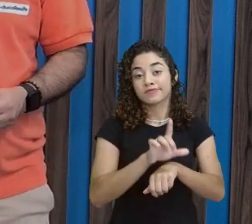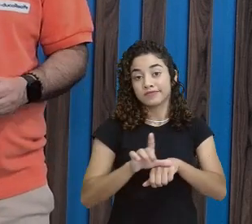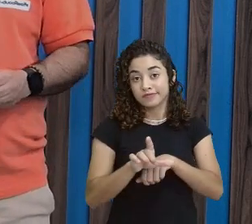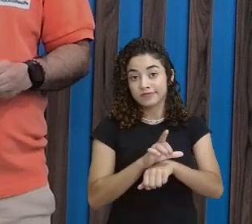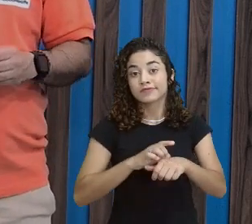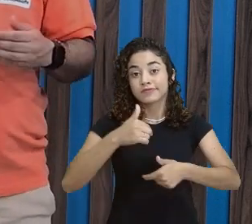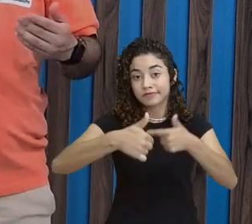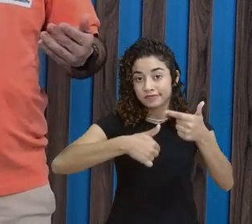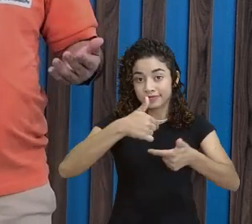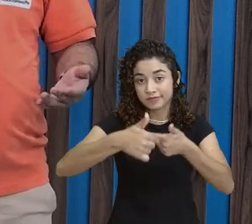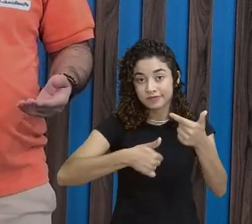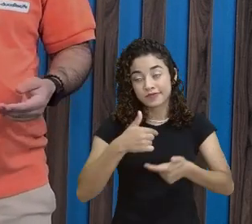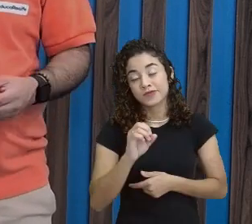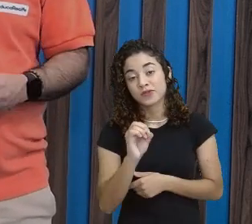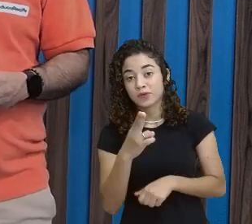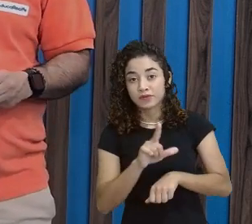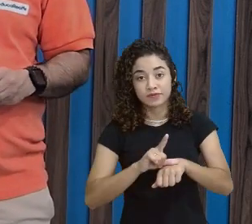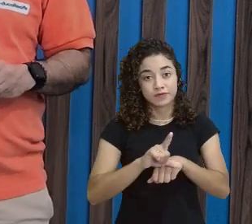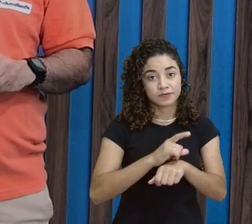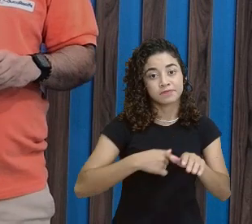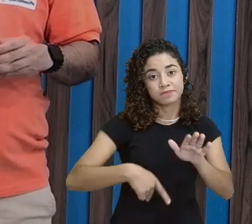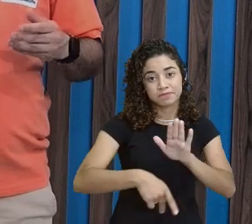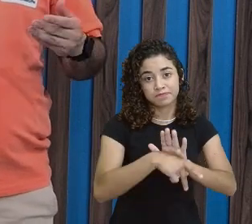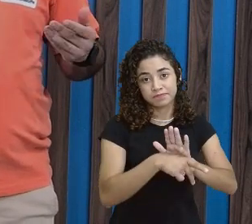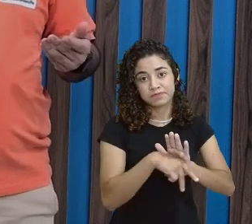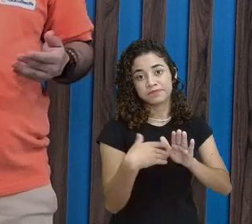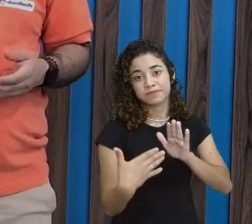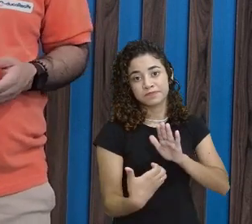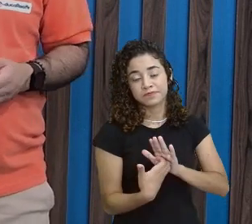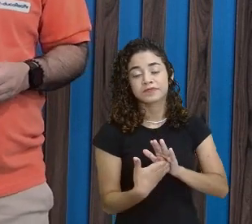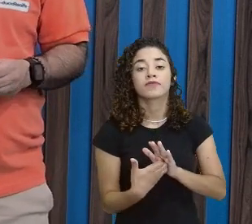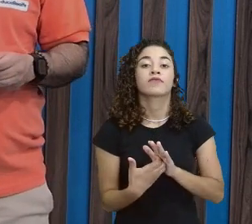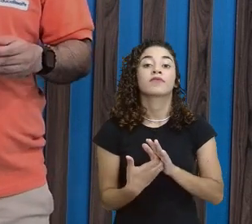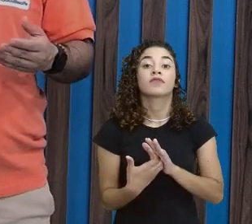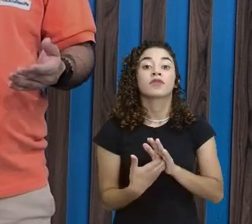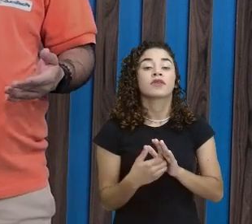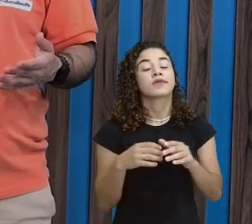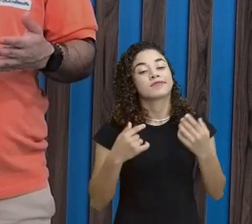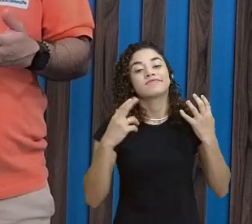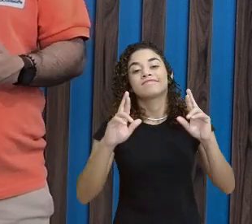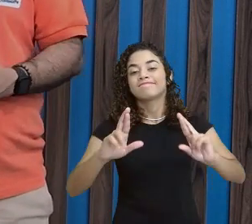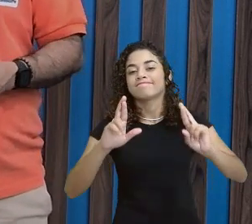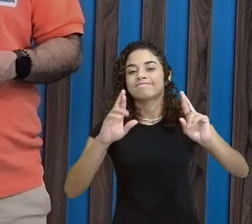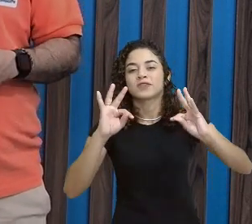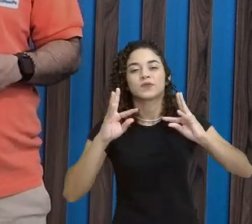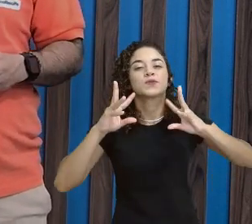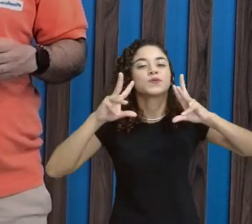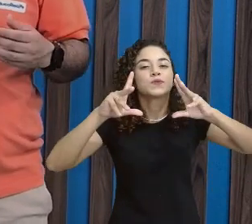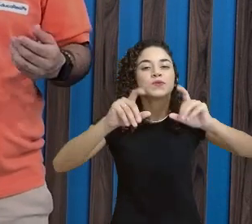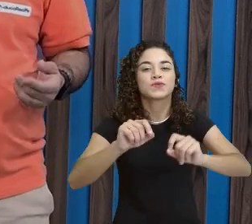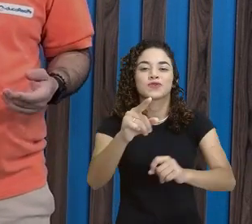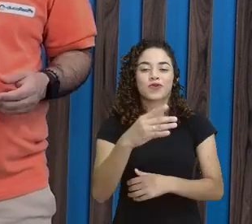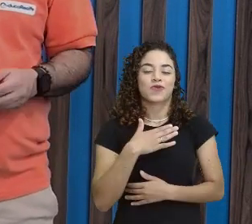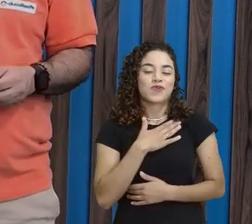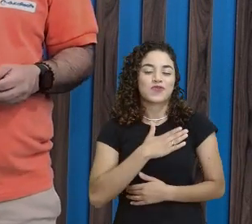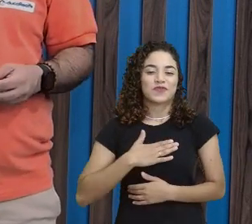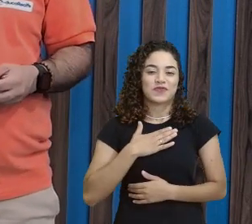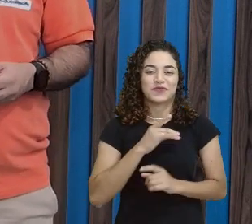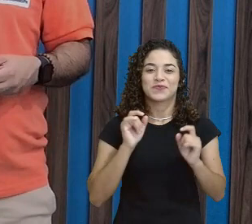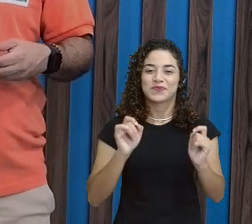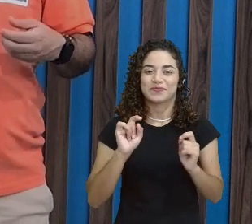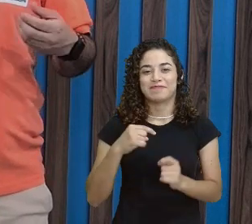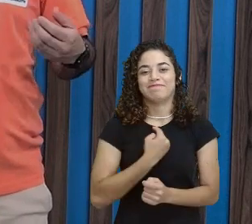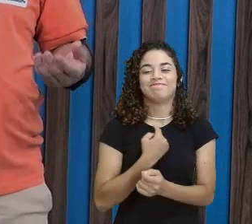trabalho, ou à legislação trabalhista, e espero que todos e todas tenham gostado do que